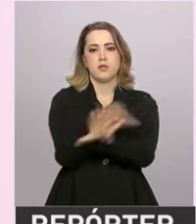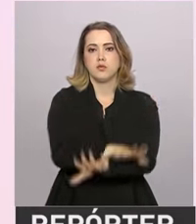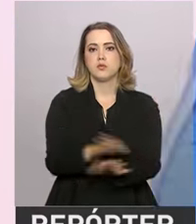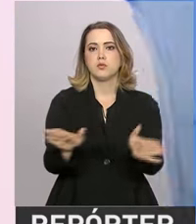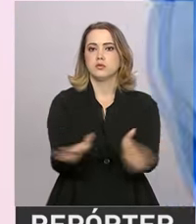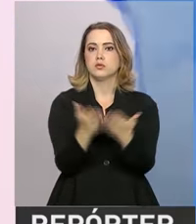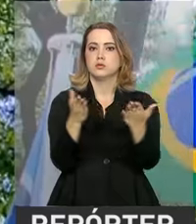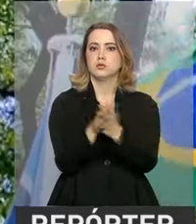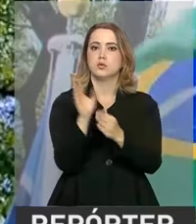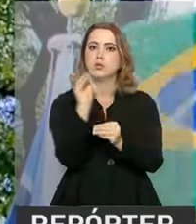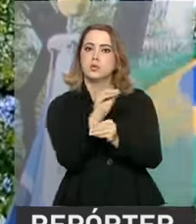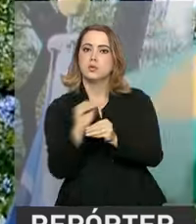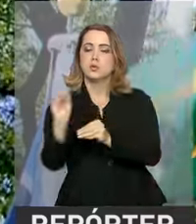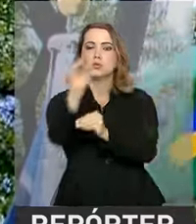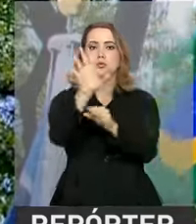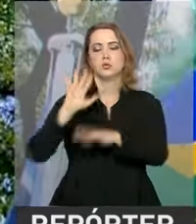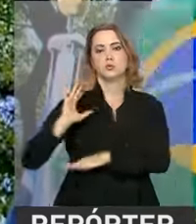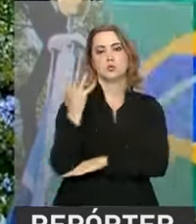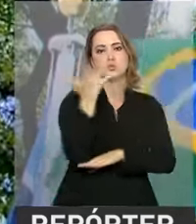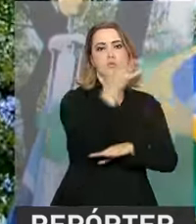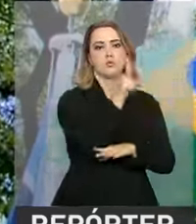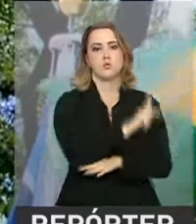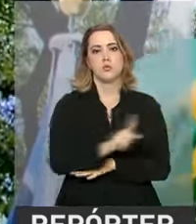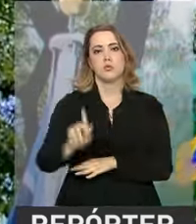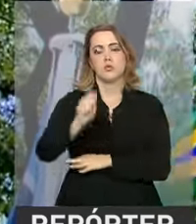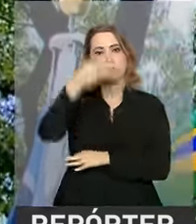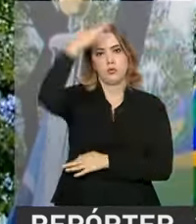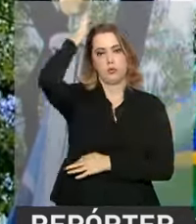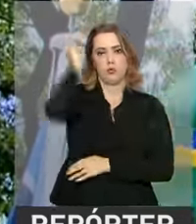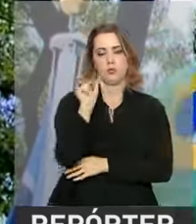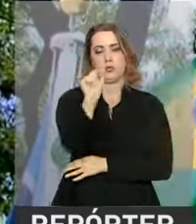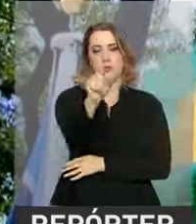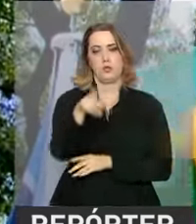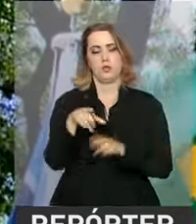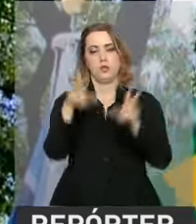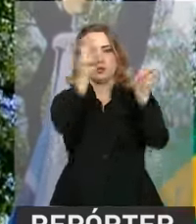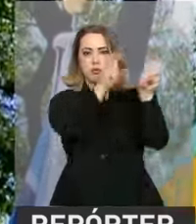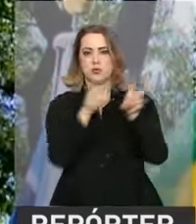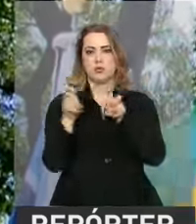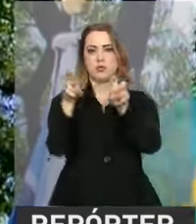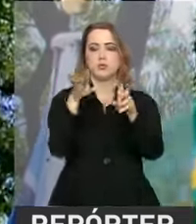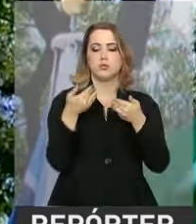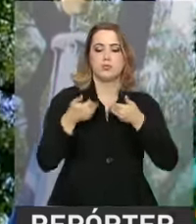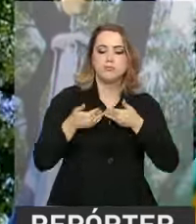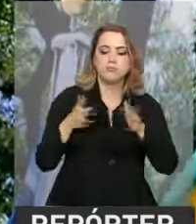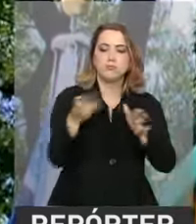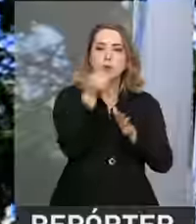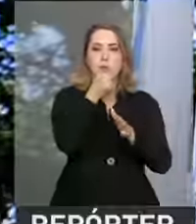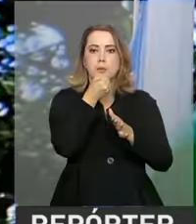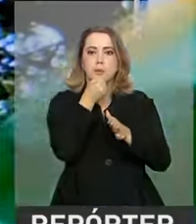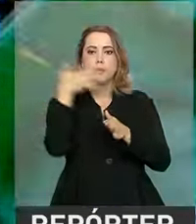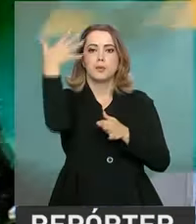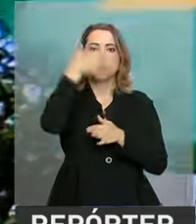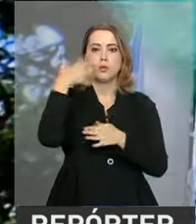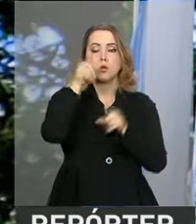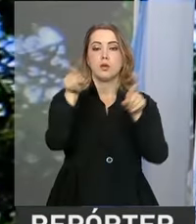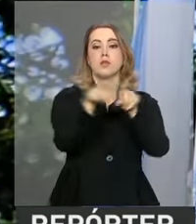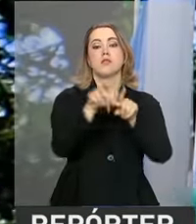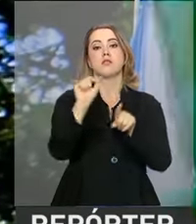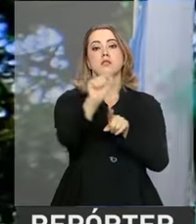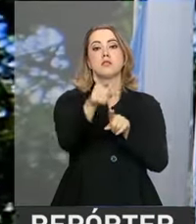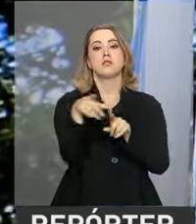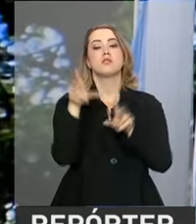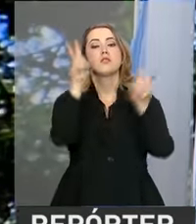proteção do meio ambiente. O presidente Michel Temer vai abordar estes assuntos no discurso de abertura do encontro, além de questões